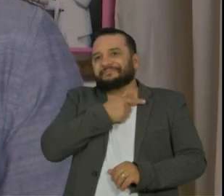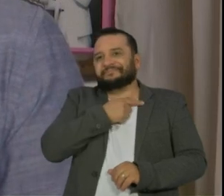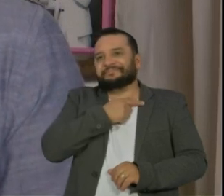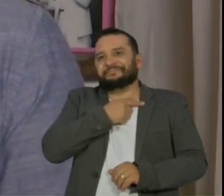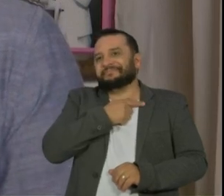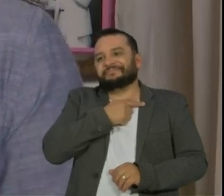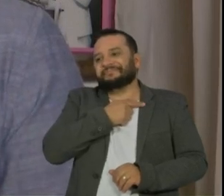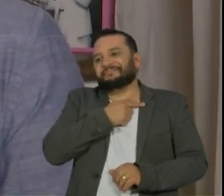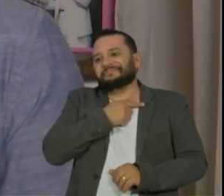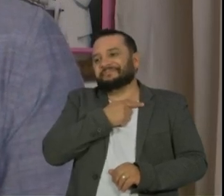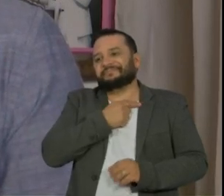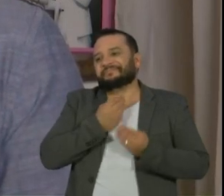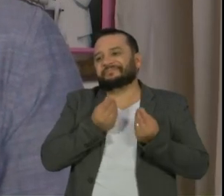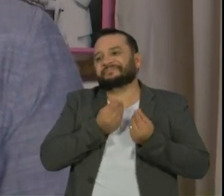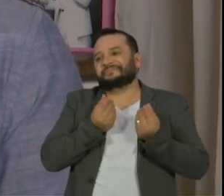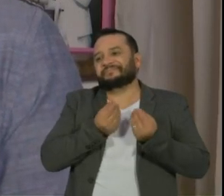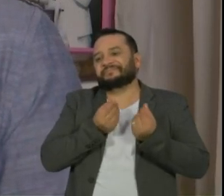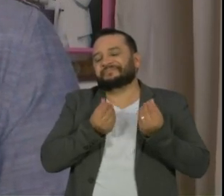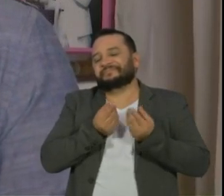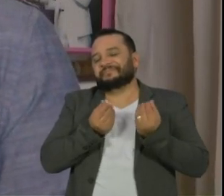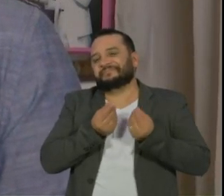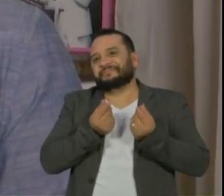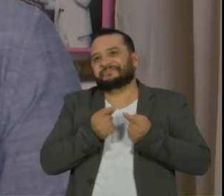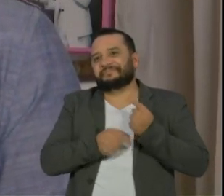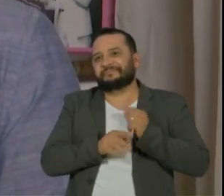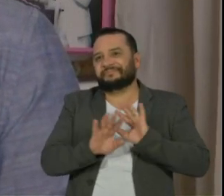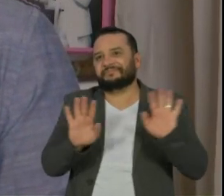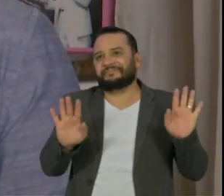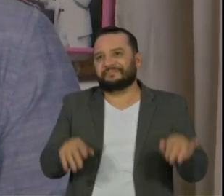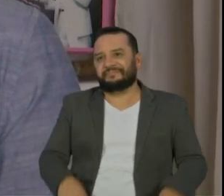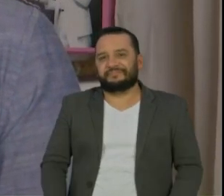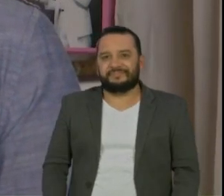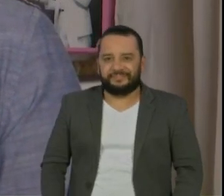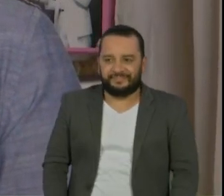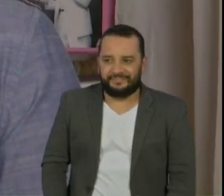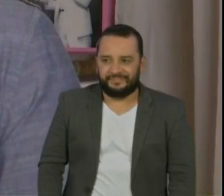Tá não certo. Faria posso aquele, falar? Seja para um lado ou para o outro, com quem quer que seja. E com isso a gente